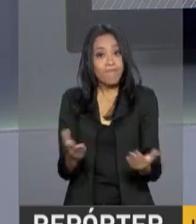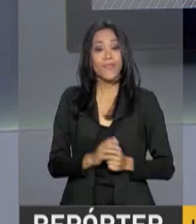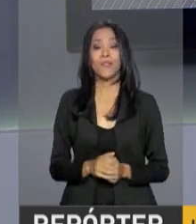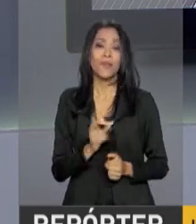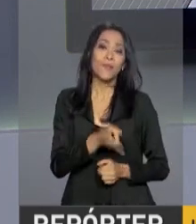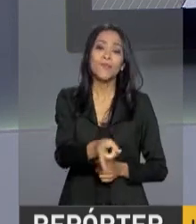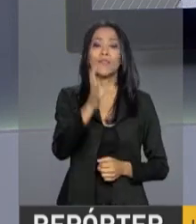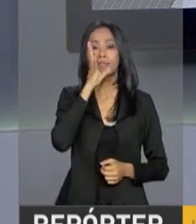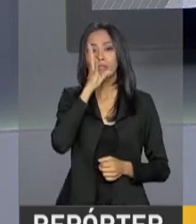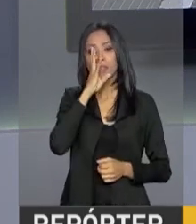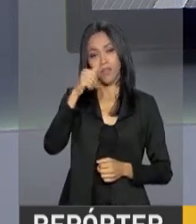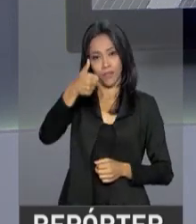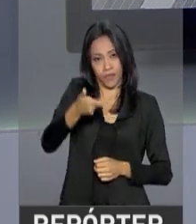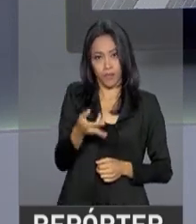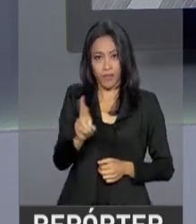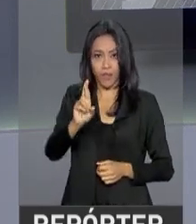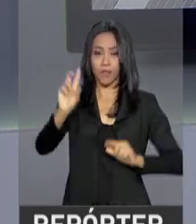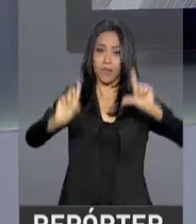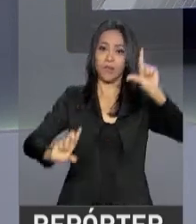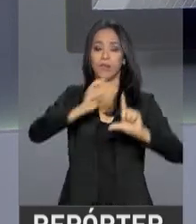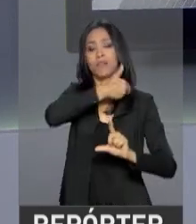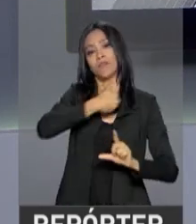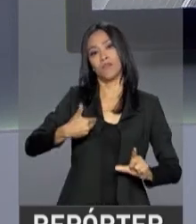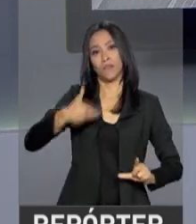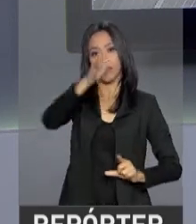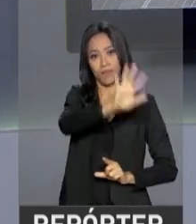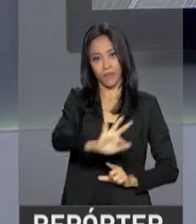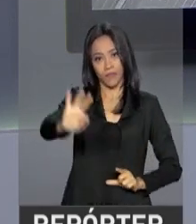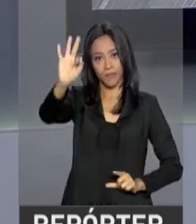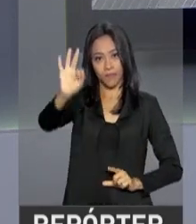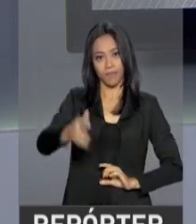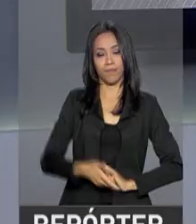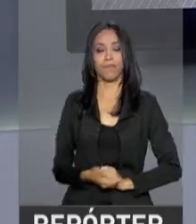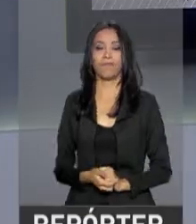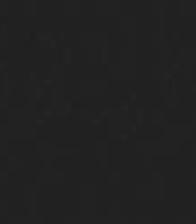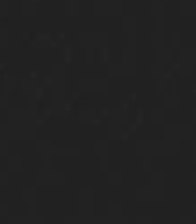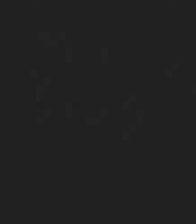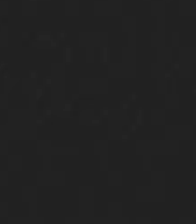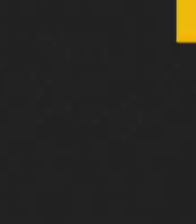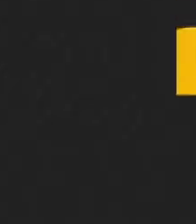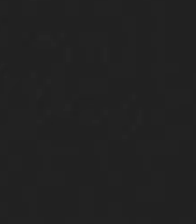internet continue com a gente aqui na nbr a tv do governo federal